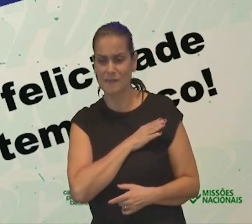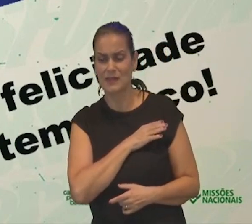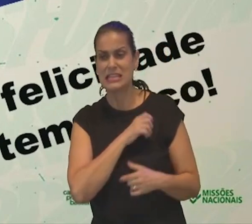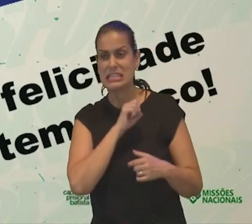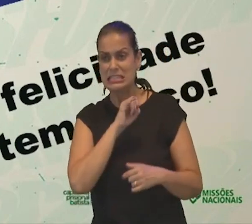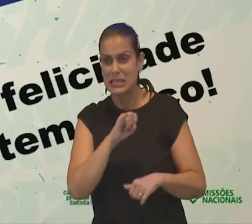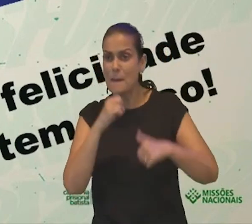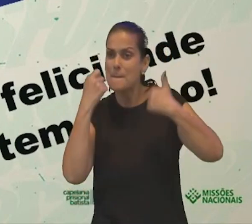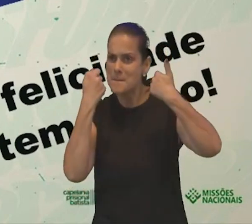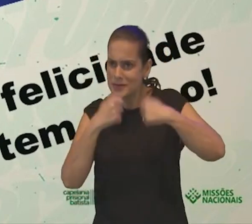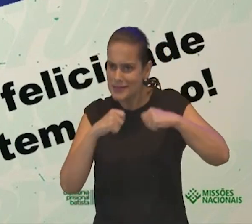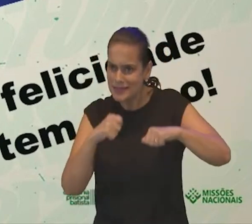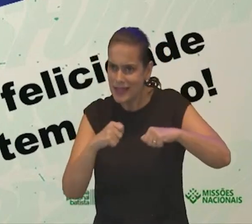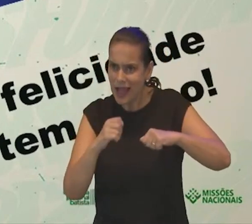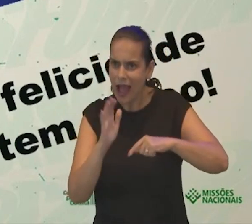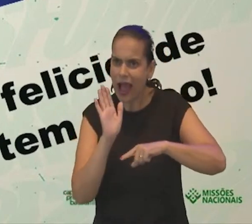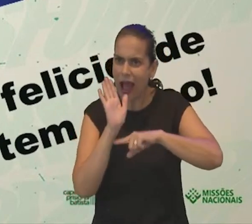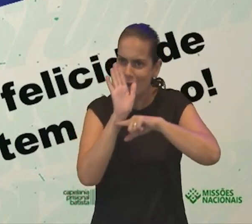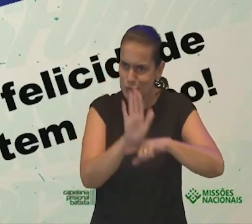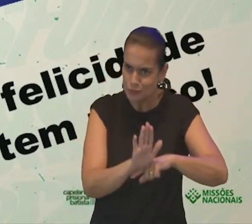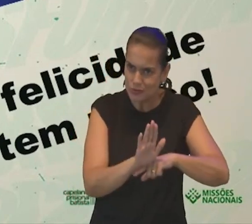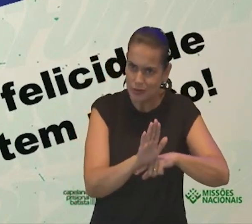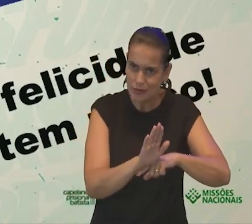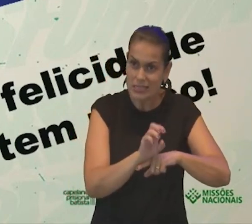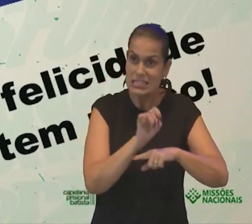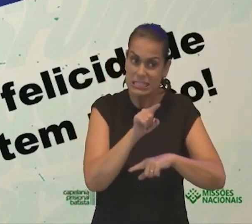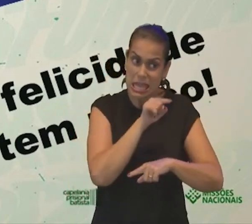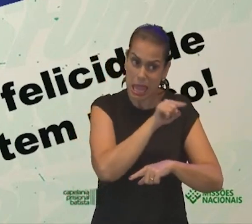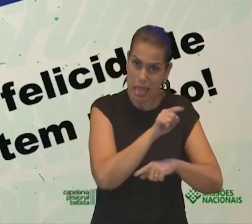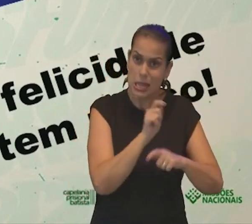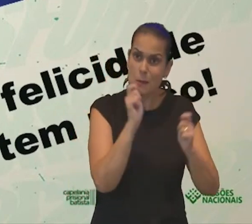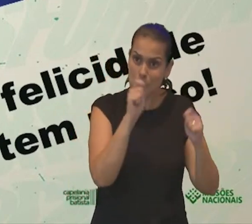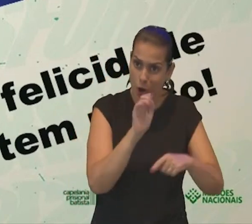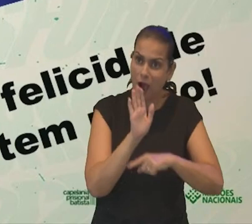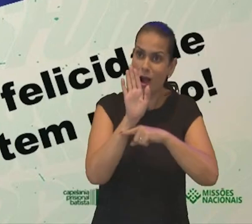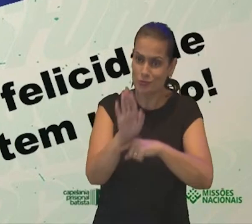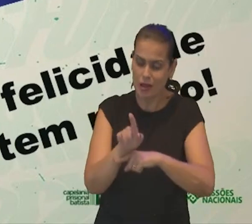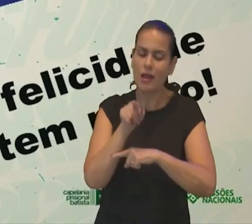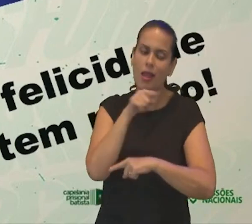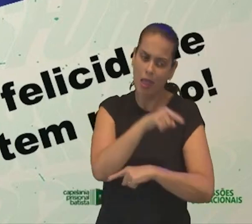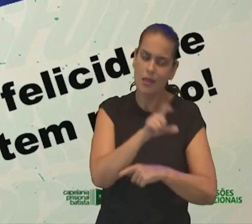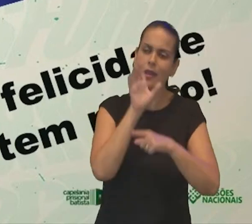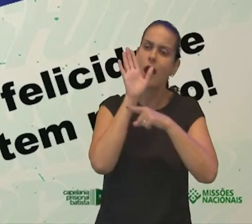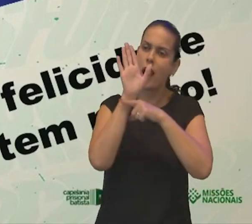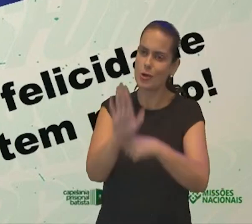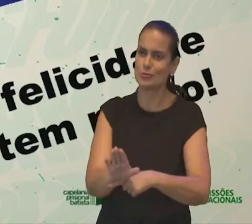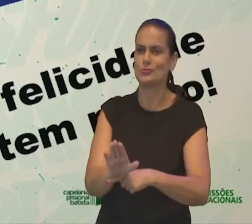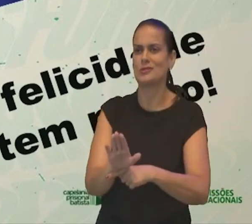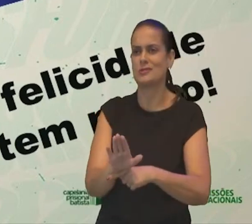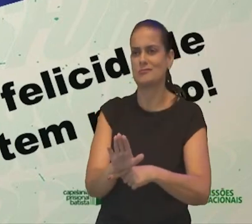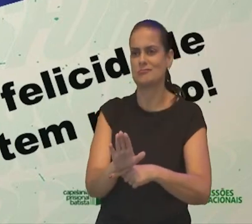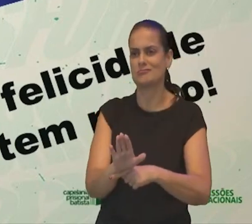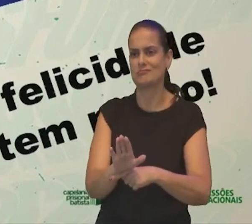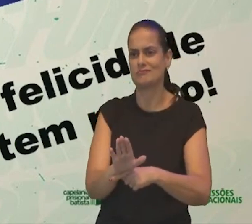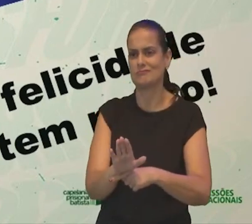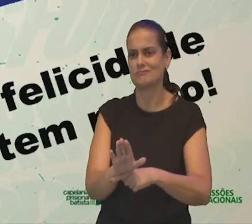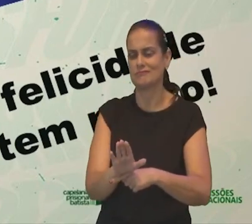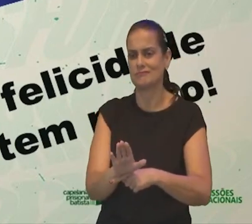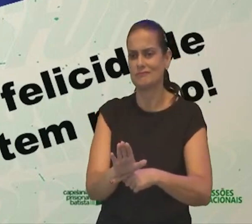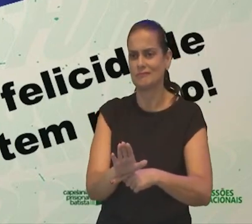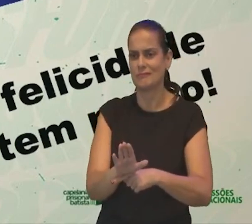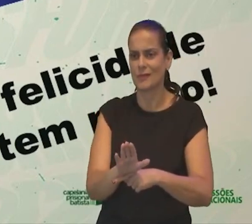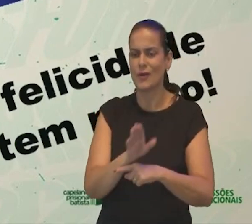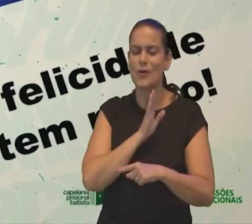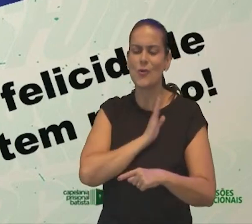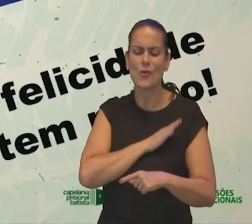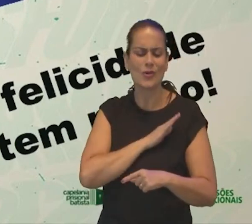algo, e ele tem, ele lhe dá e fica sem nada. Esse é o coração